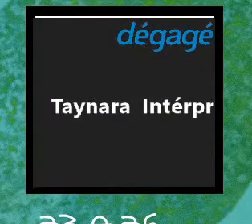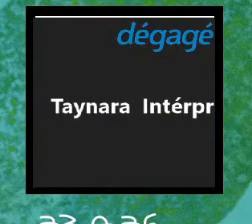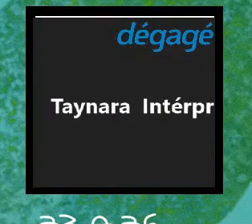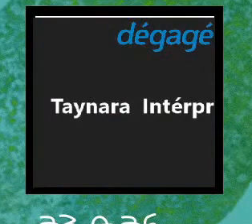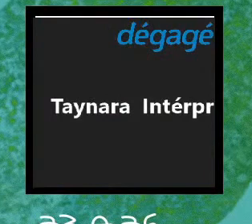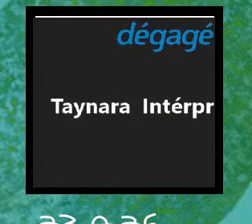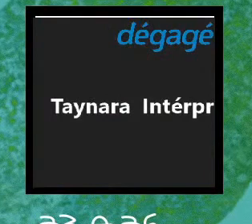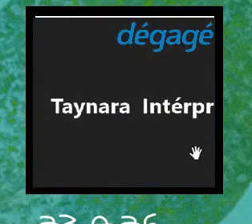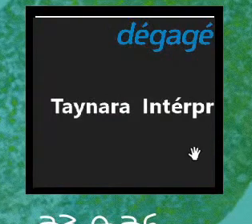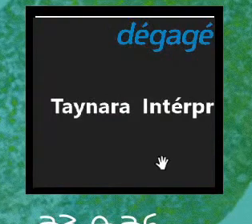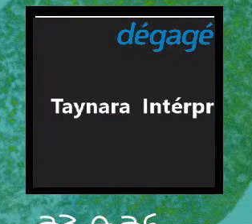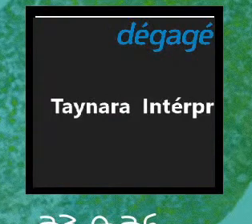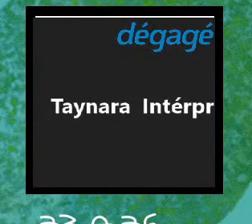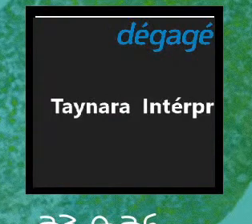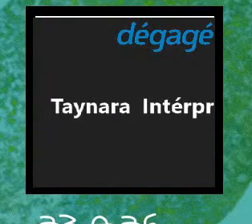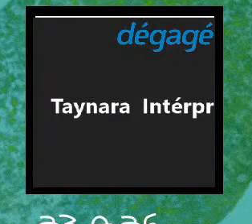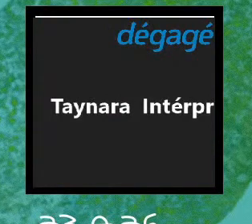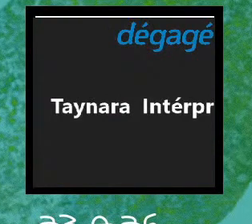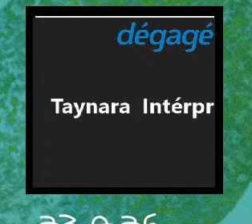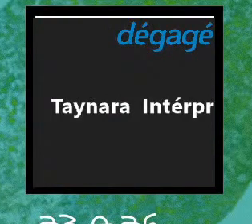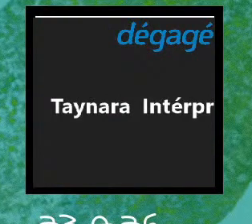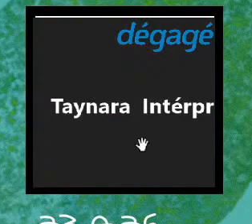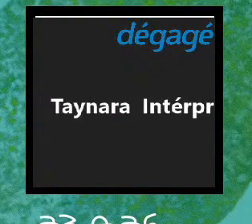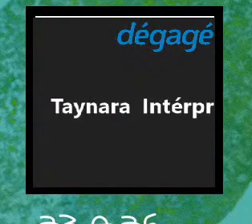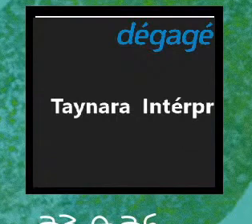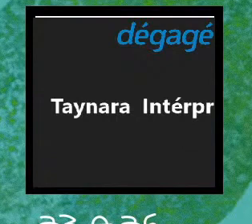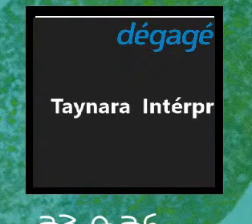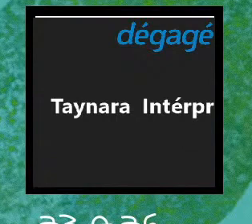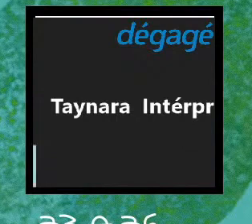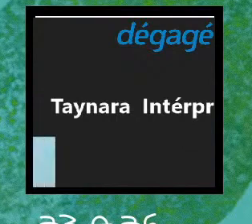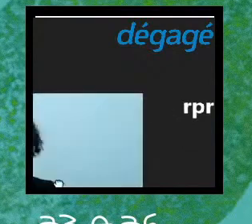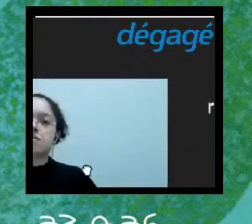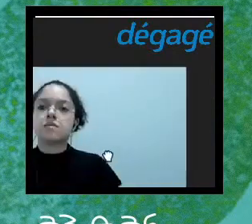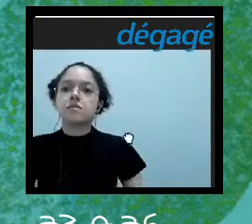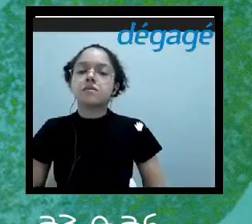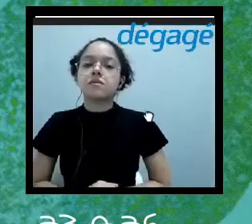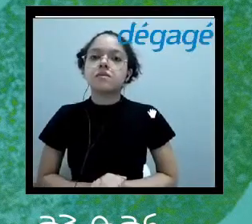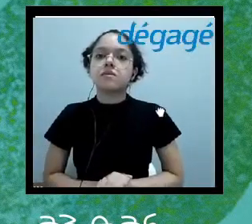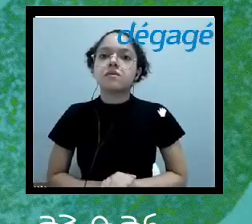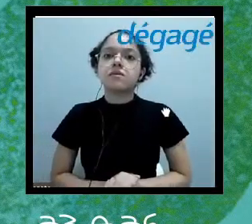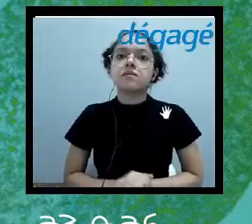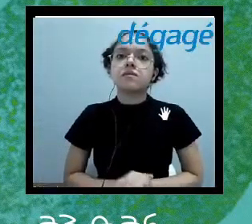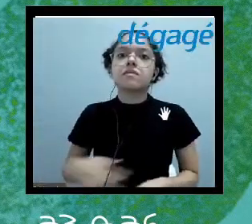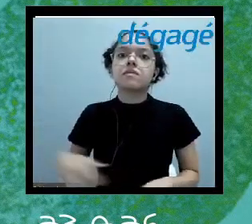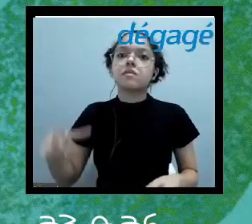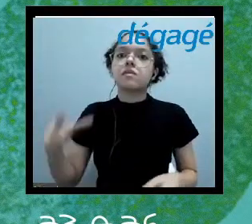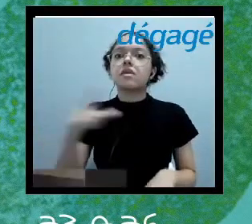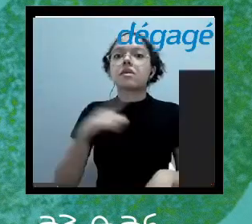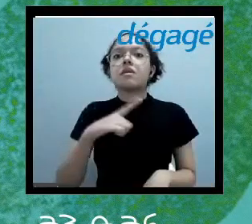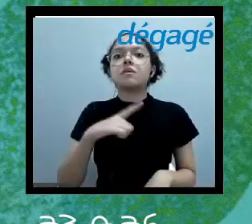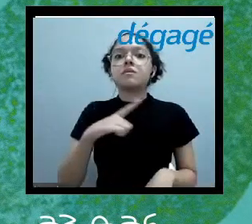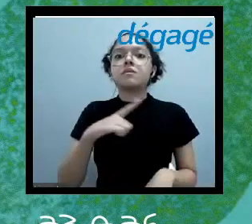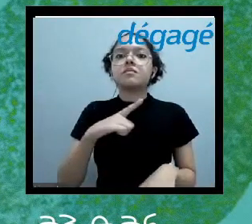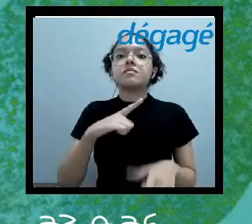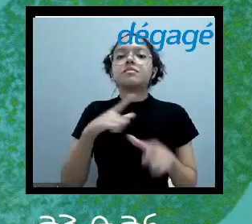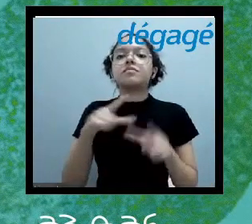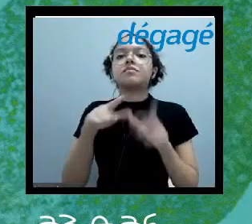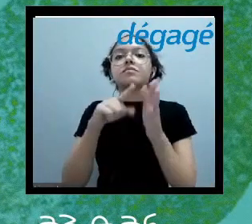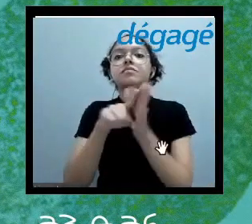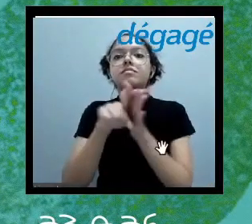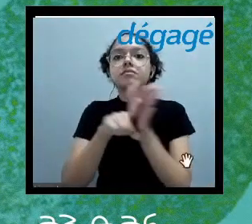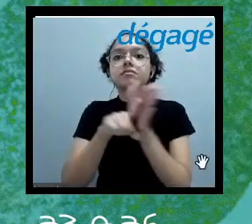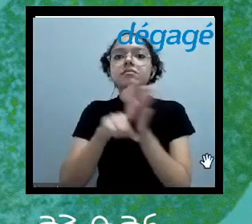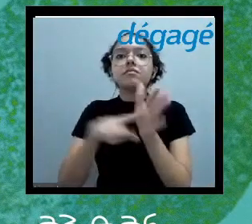perspectiva científica que se tinha de um cadeirante que tivesse ali, que fosse considerado